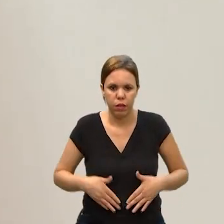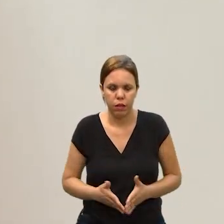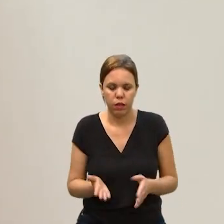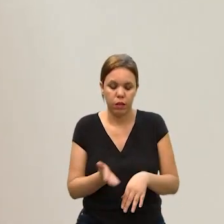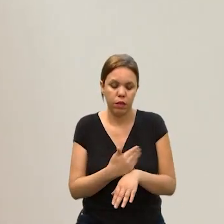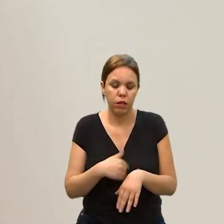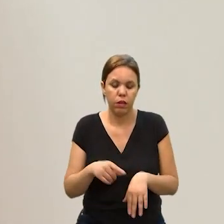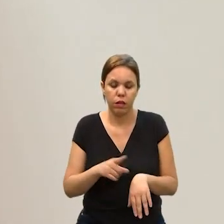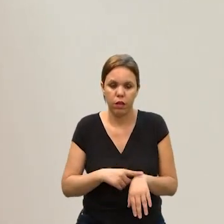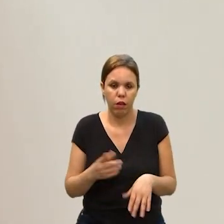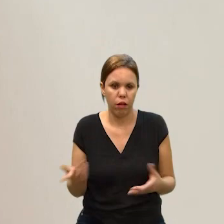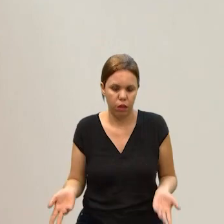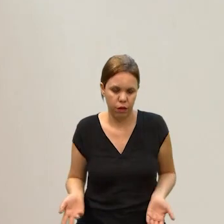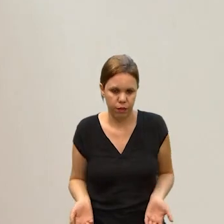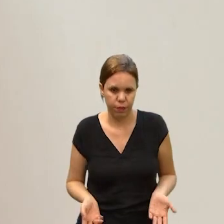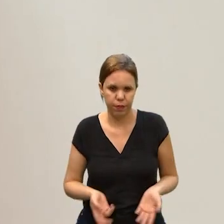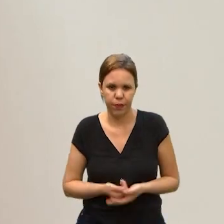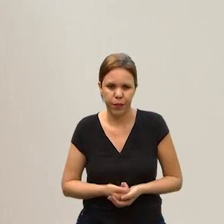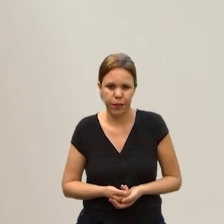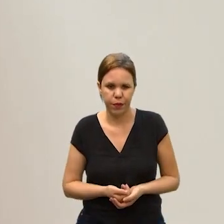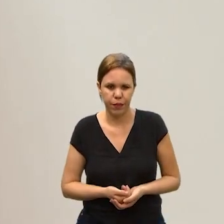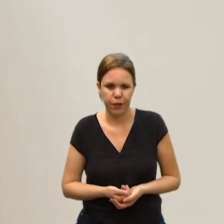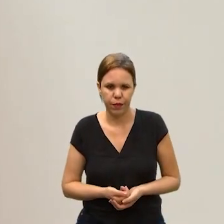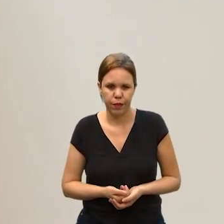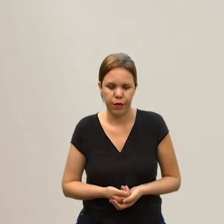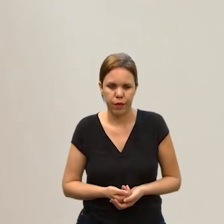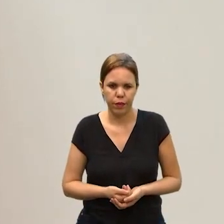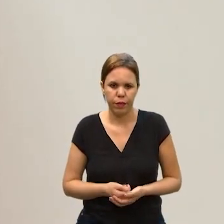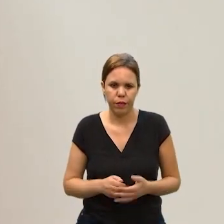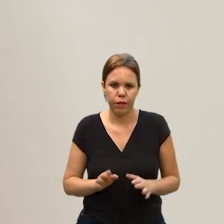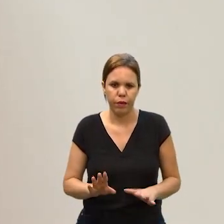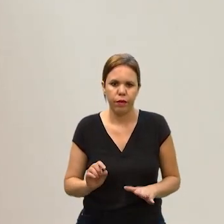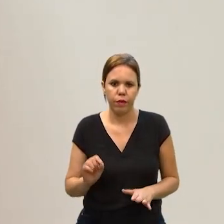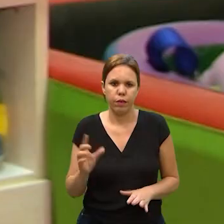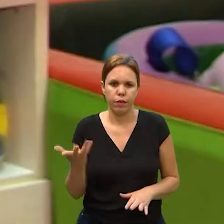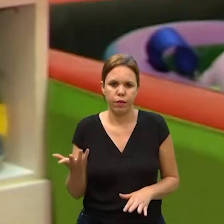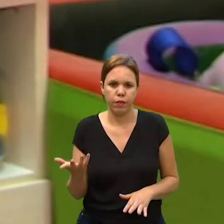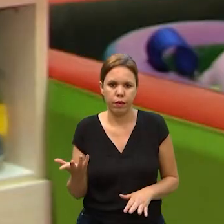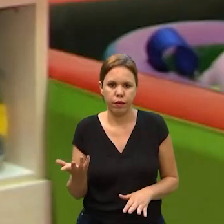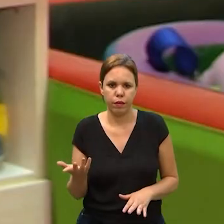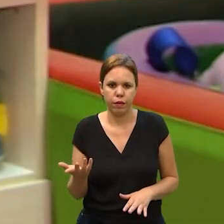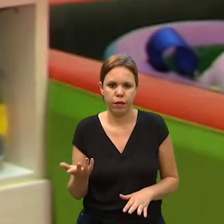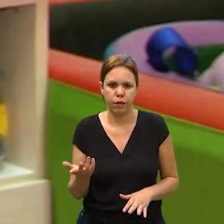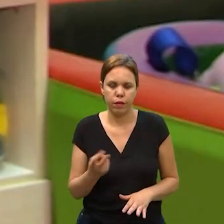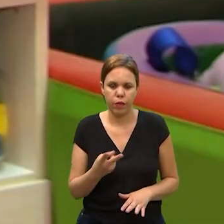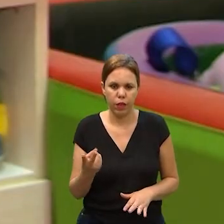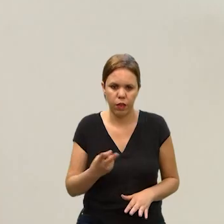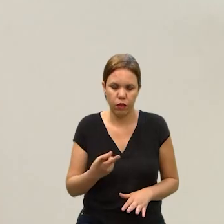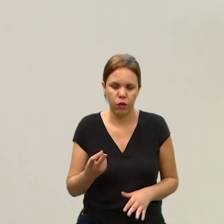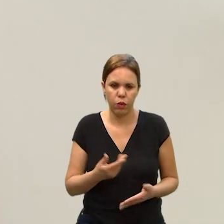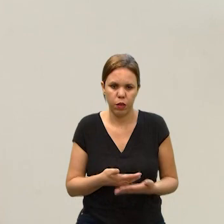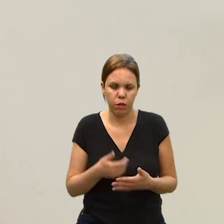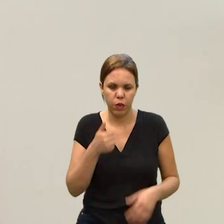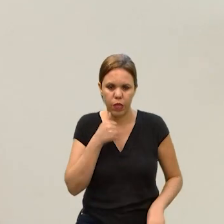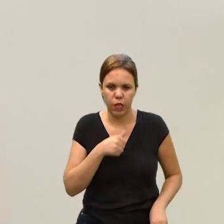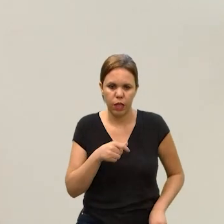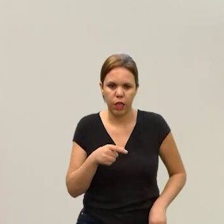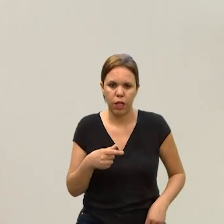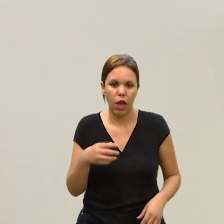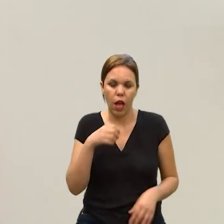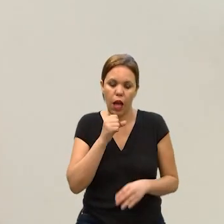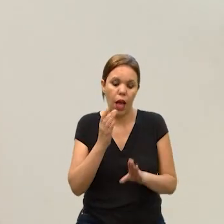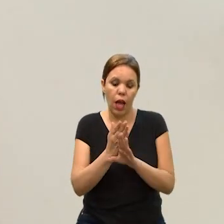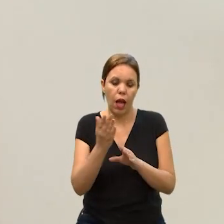Só que o que aconteceu é que elas não foram diagnosticadas de imediato, porque não consegue fazer